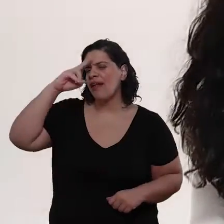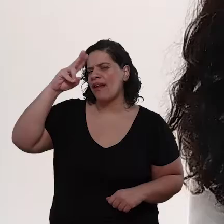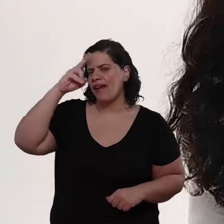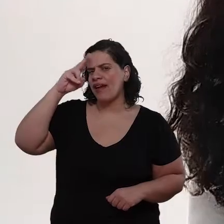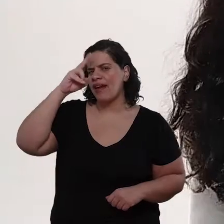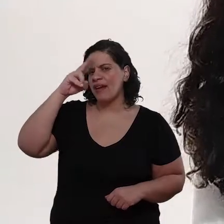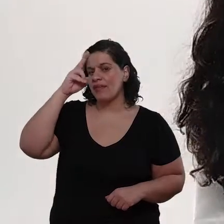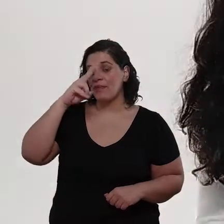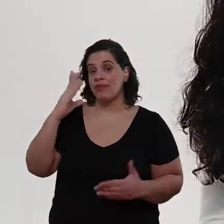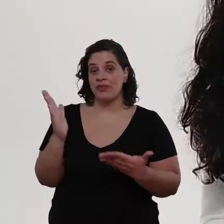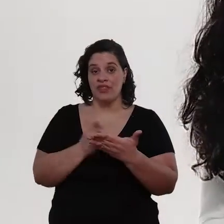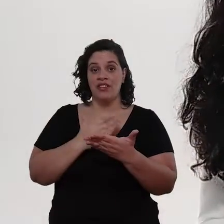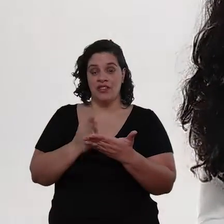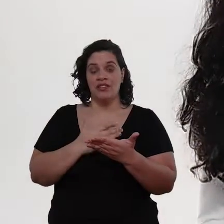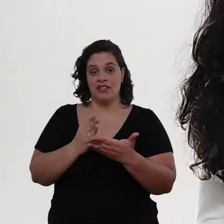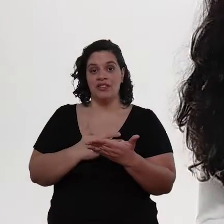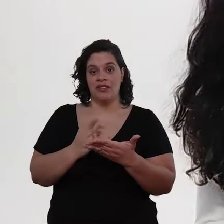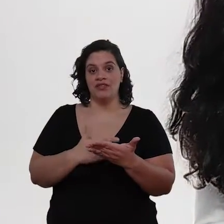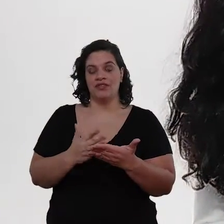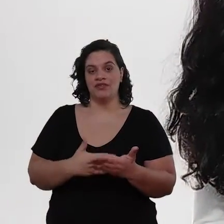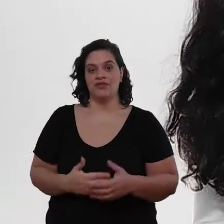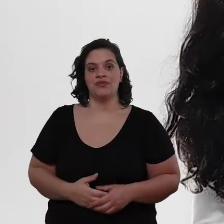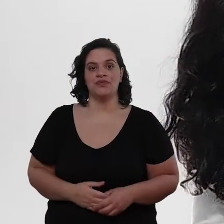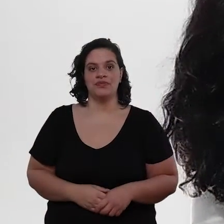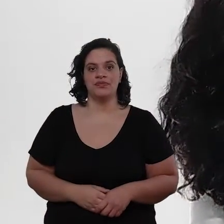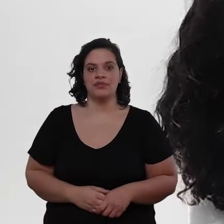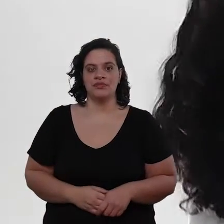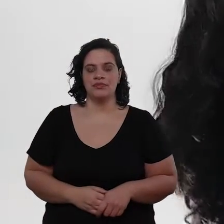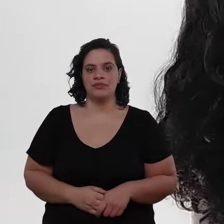Antes, vamos lembrar. O livro